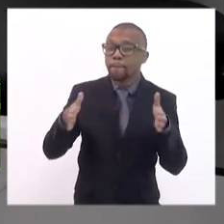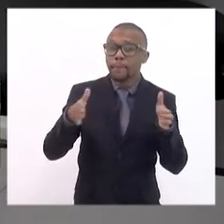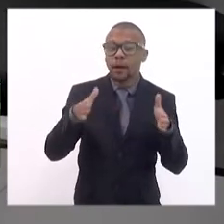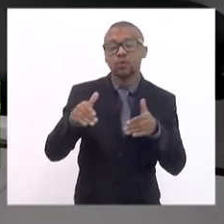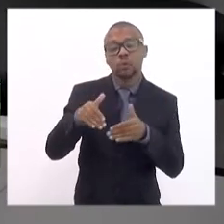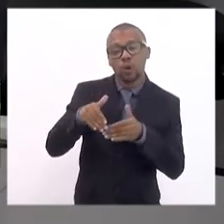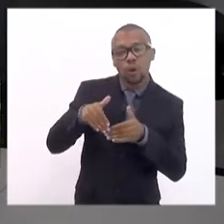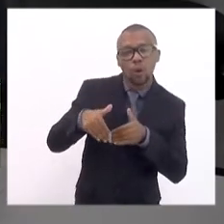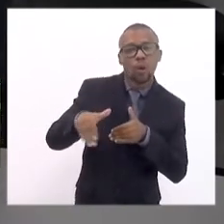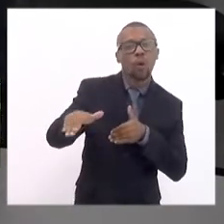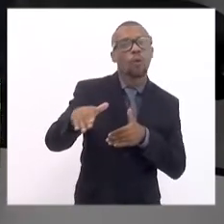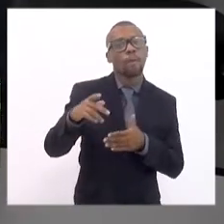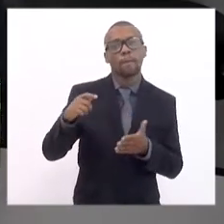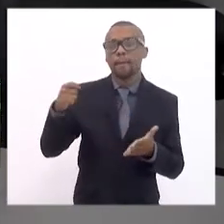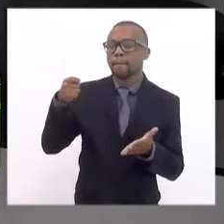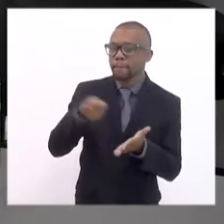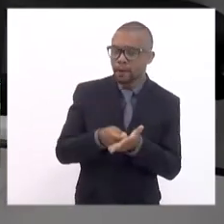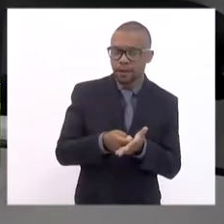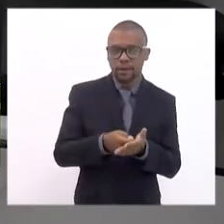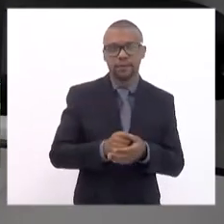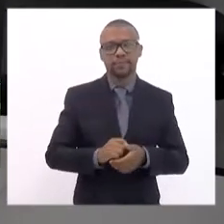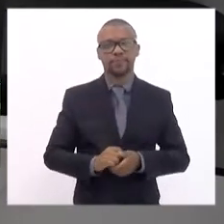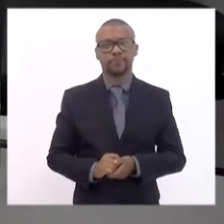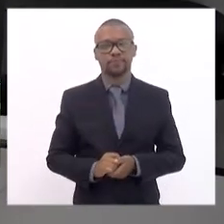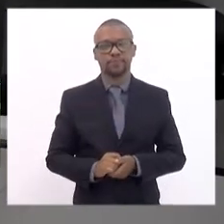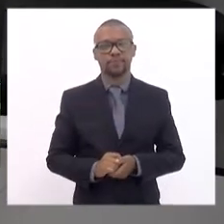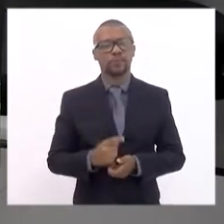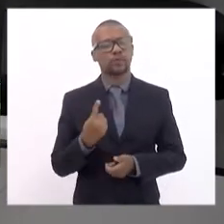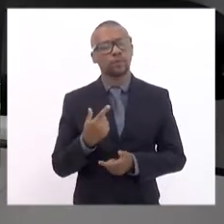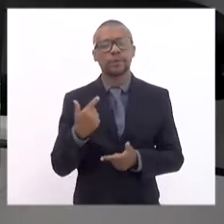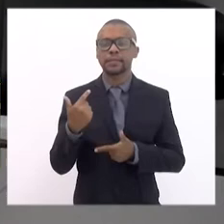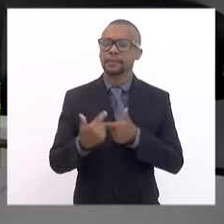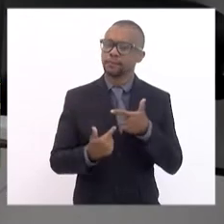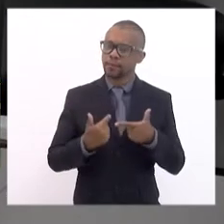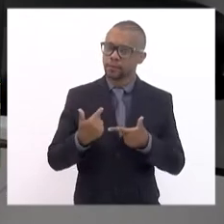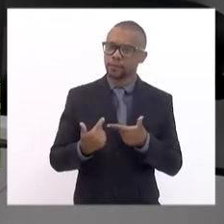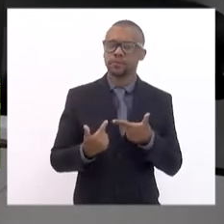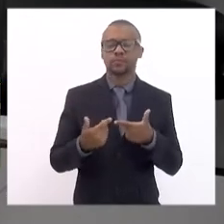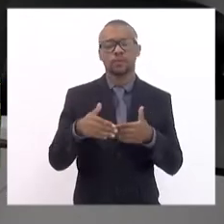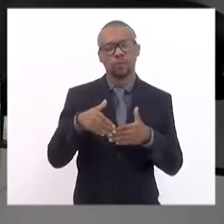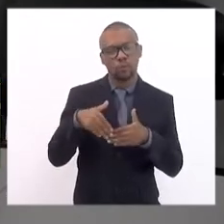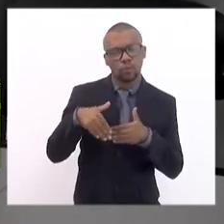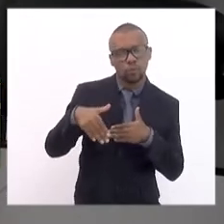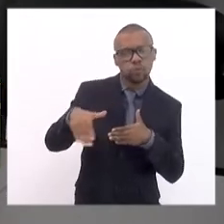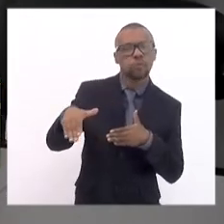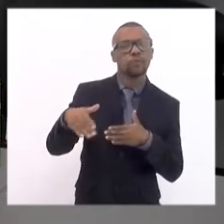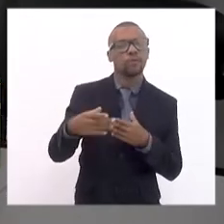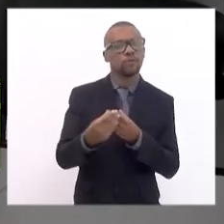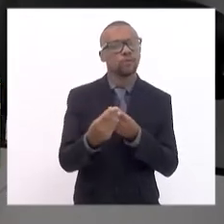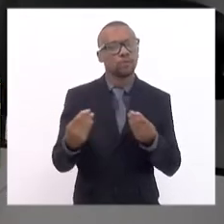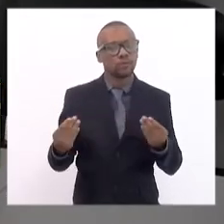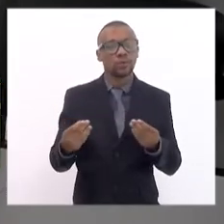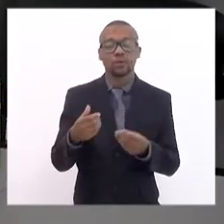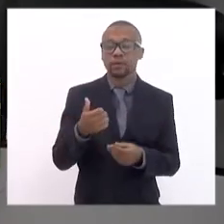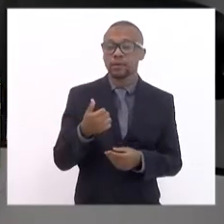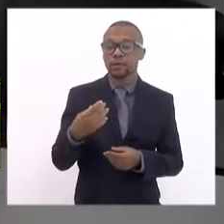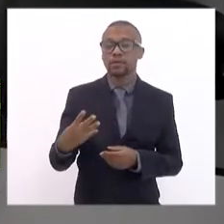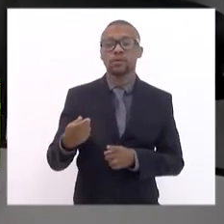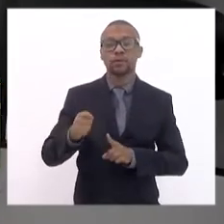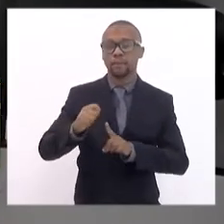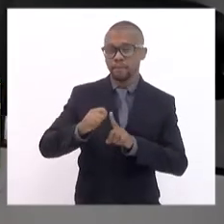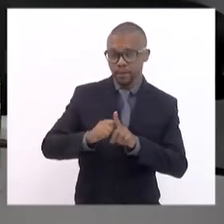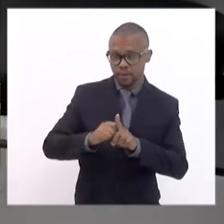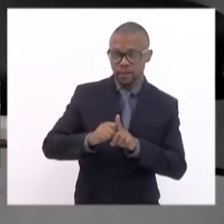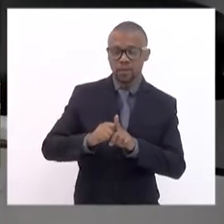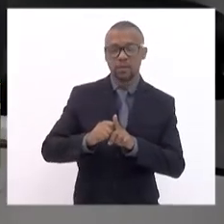pagar. Enfim, a gente vem trabalhando essa linha há bastante tempo, são 14 meses, se não me engano, desde o